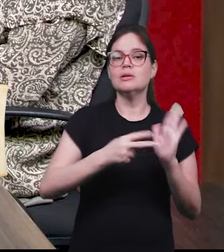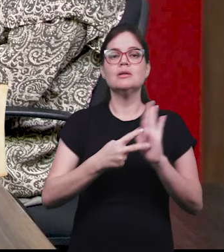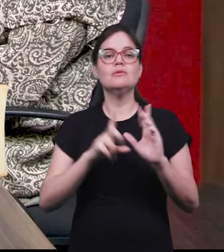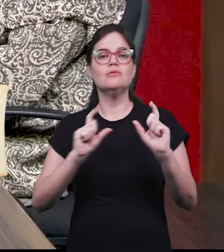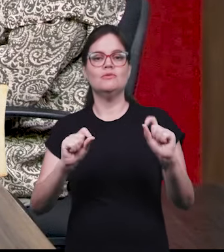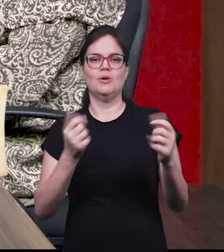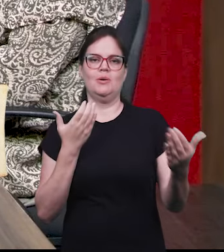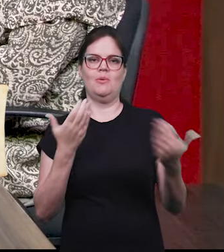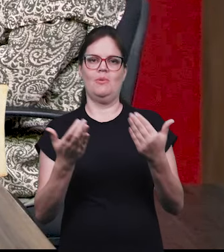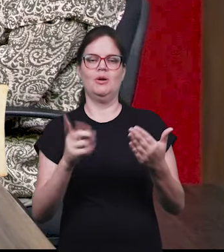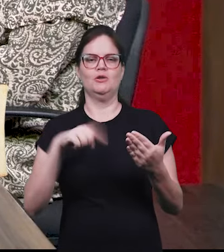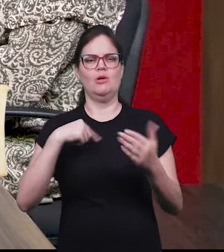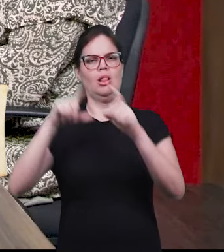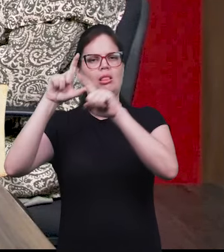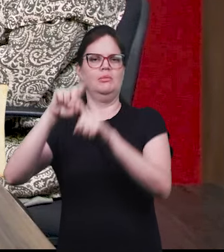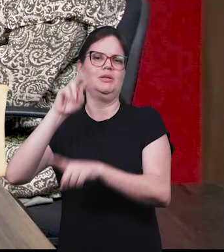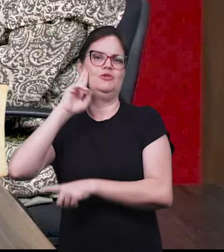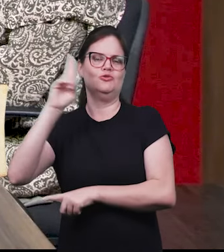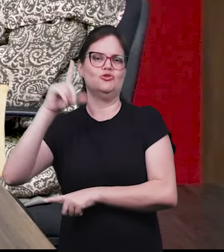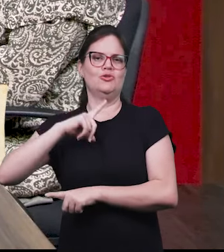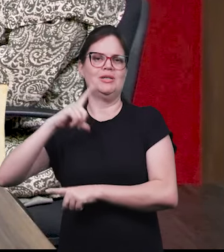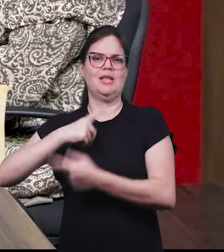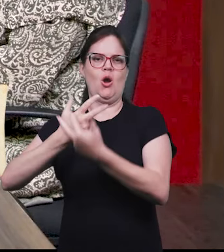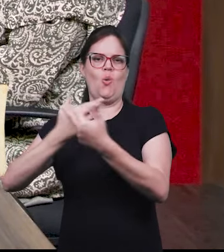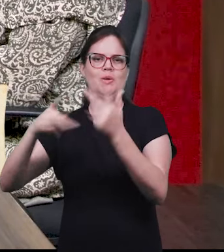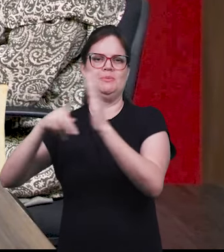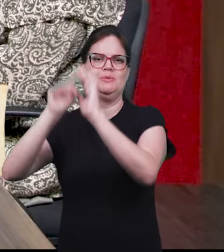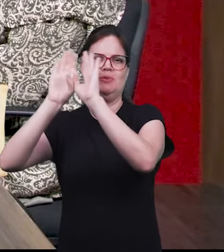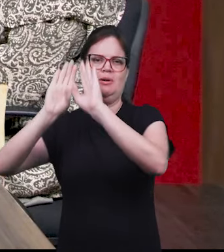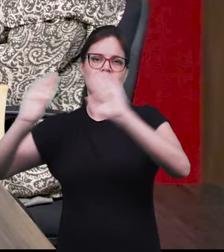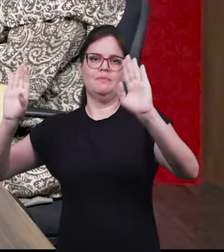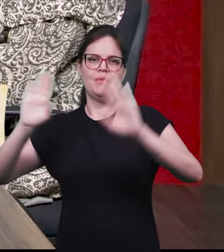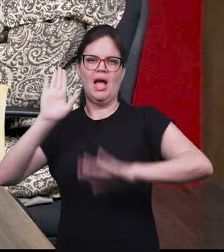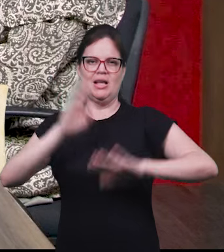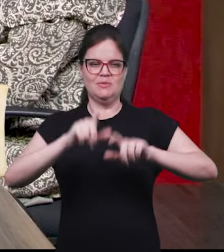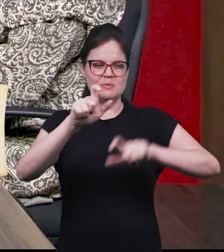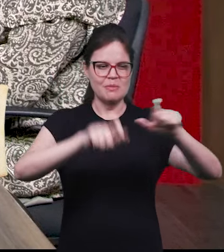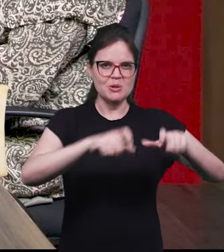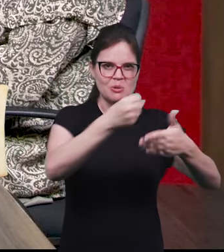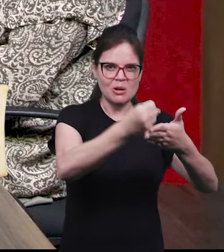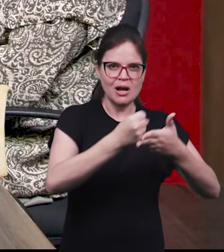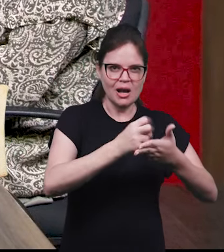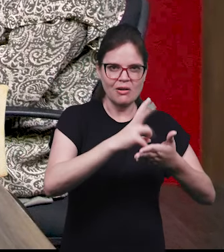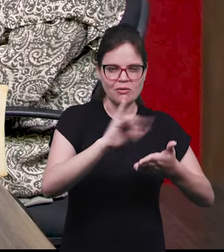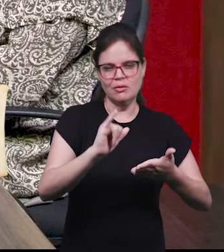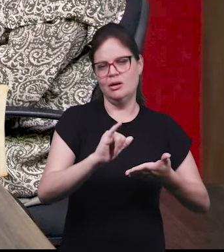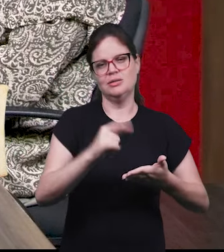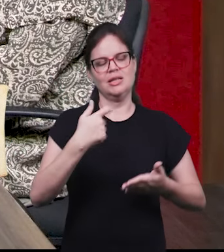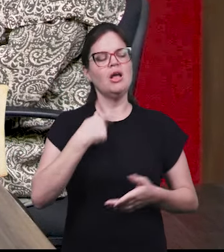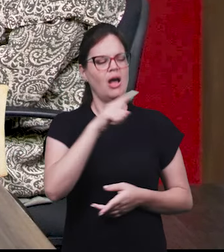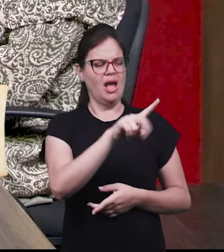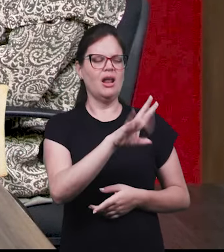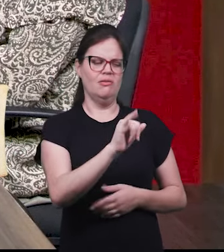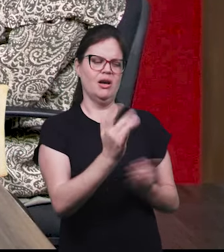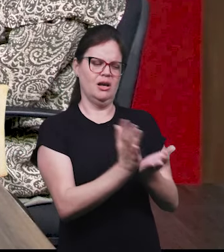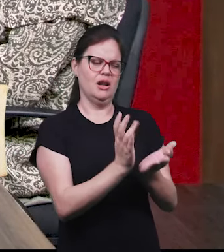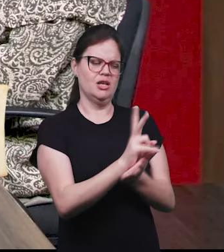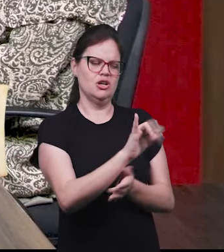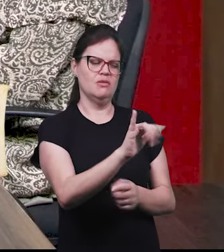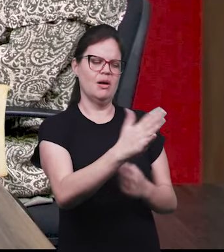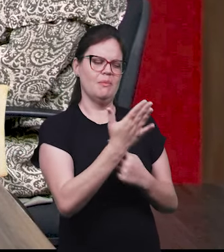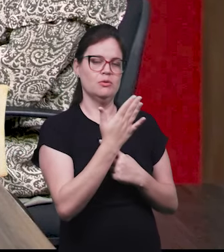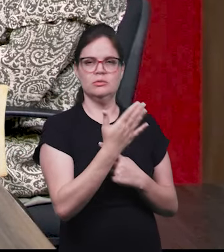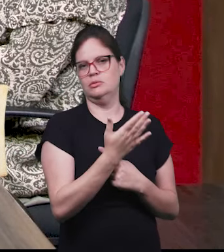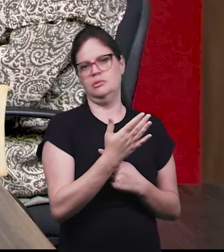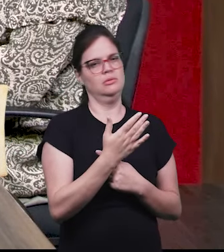vivemos na dependência do Senhor. Às vezes você está contando com alguém que vai te ajudar, não, eu vou contando com aquela pessoa que é um crente,